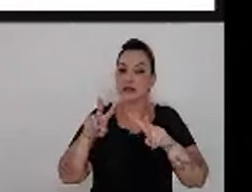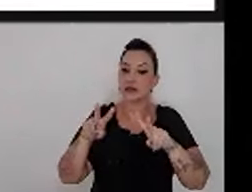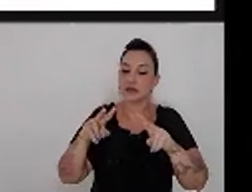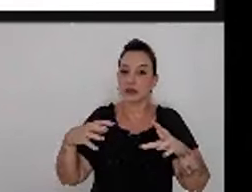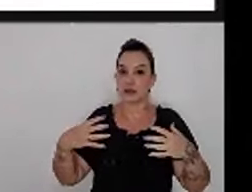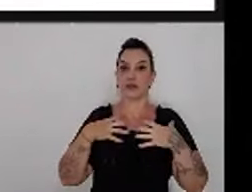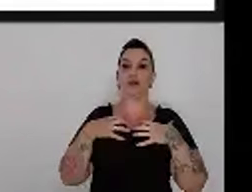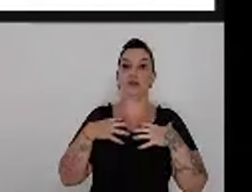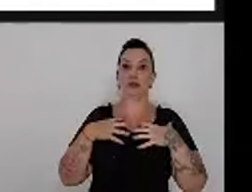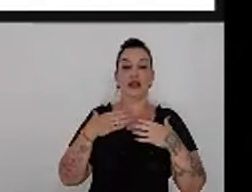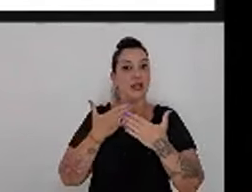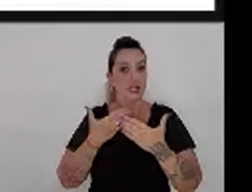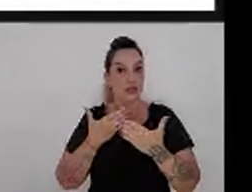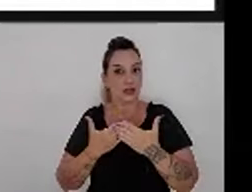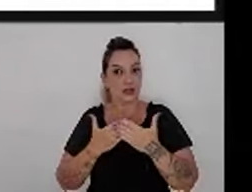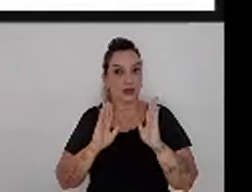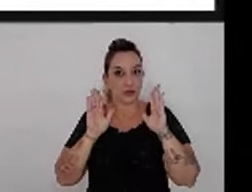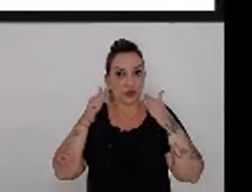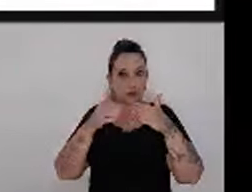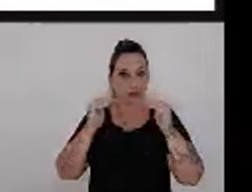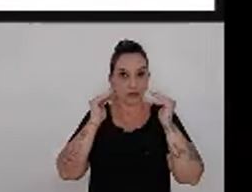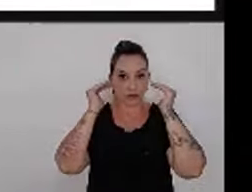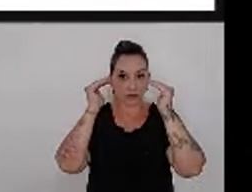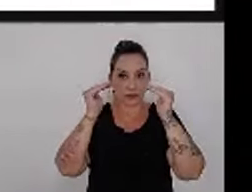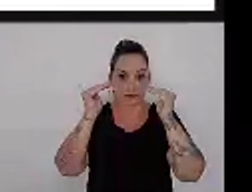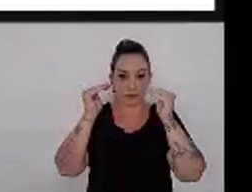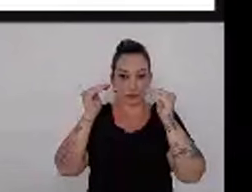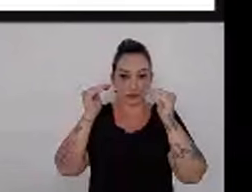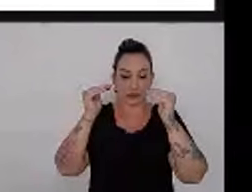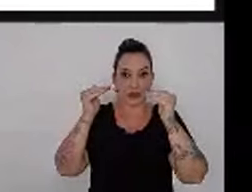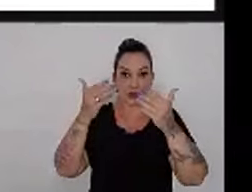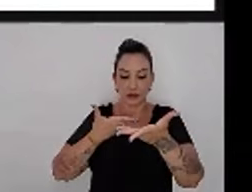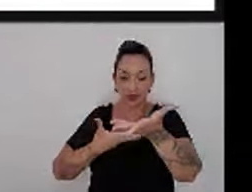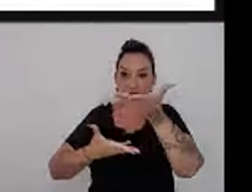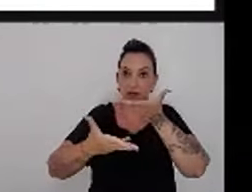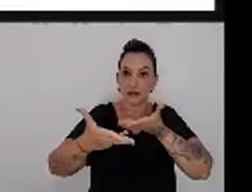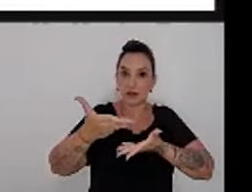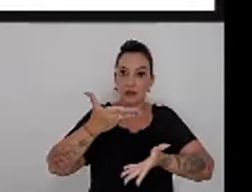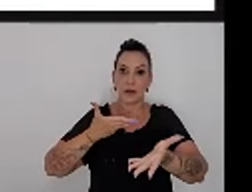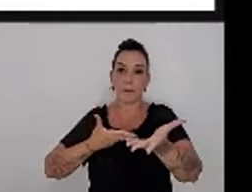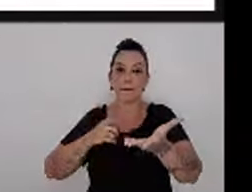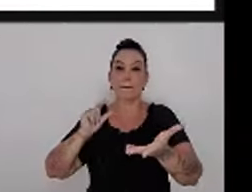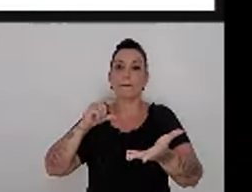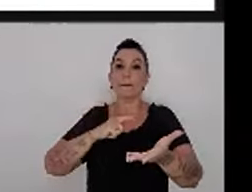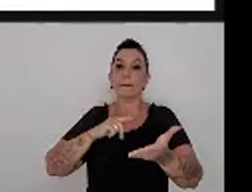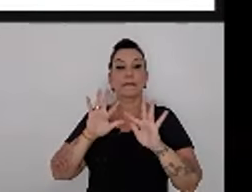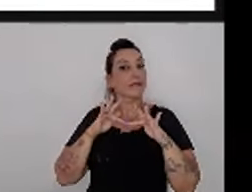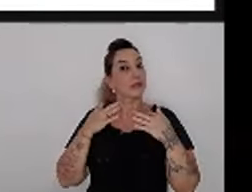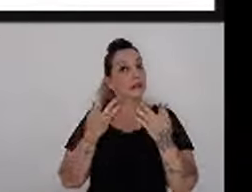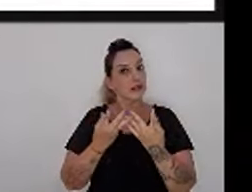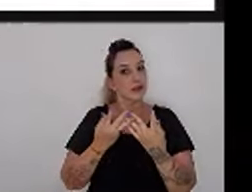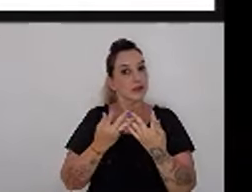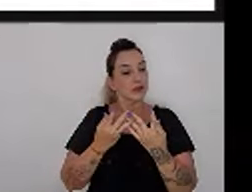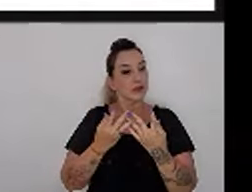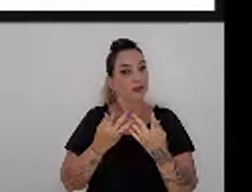e impacto nesse campo de estudos, focam, sobretudo, as relações interpessoais e as que ocorrem em meio à